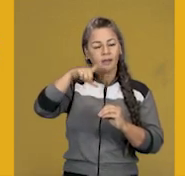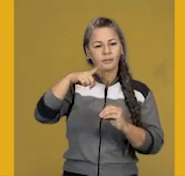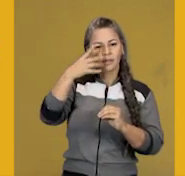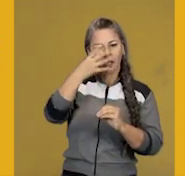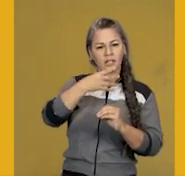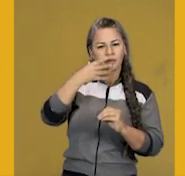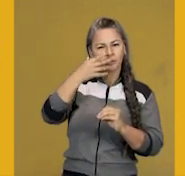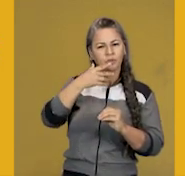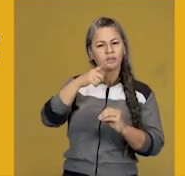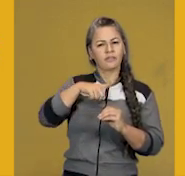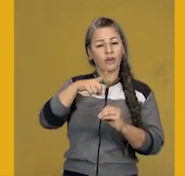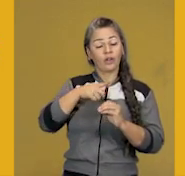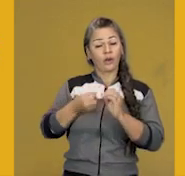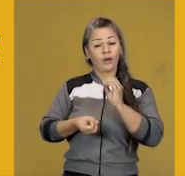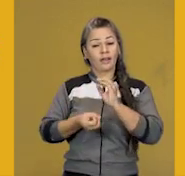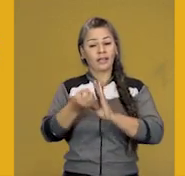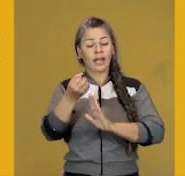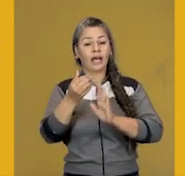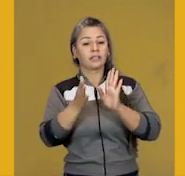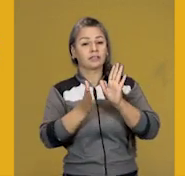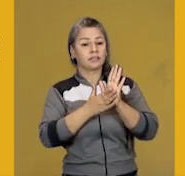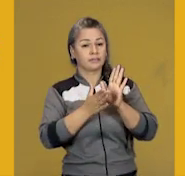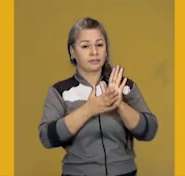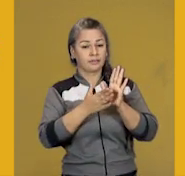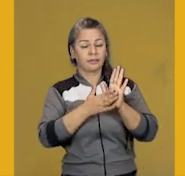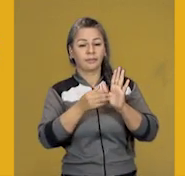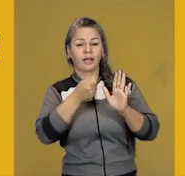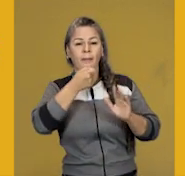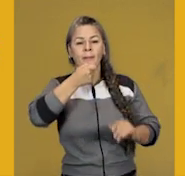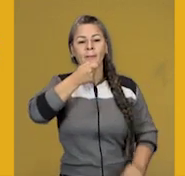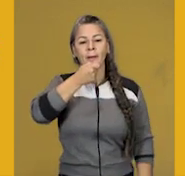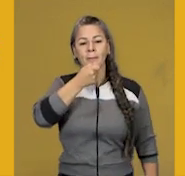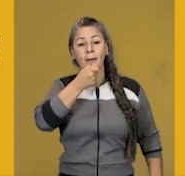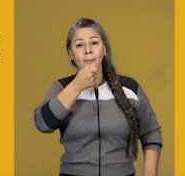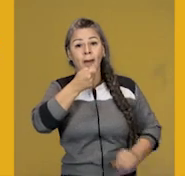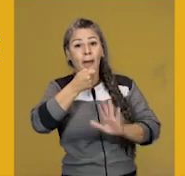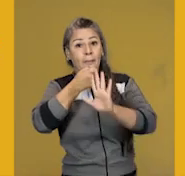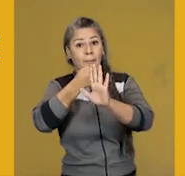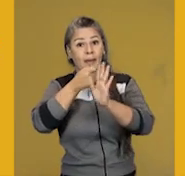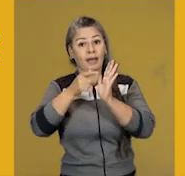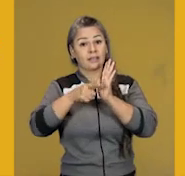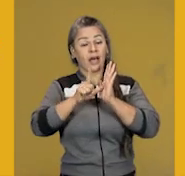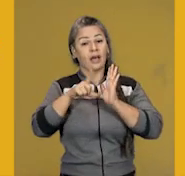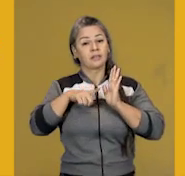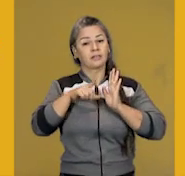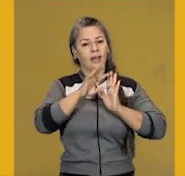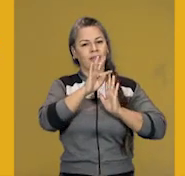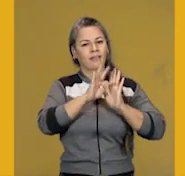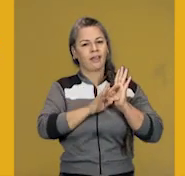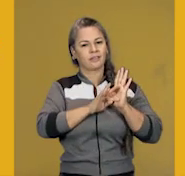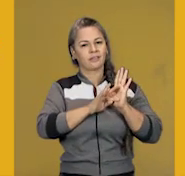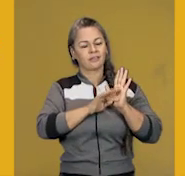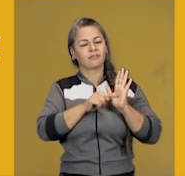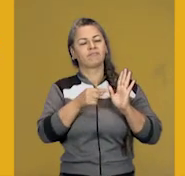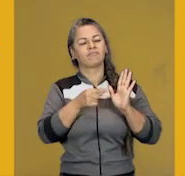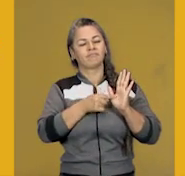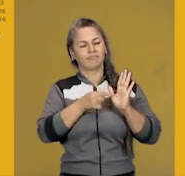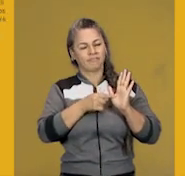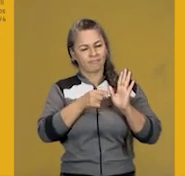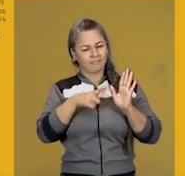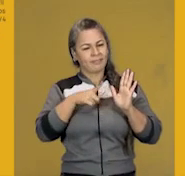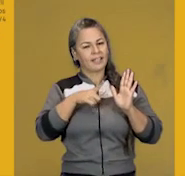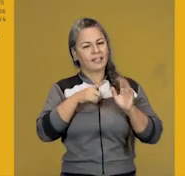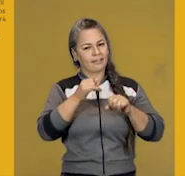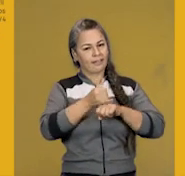cantadas, mas existe uma letra, tá? E nessa letra nós vamos ver esses recursos aí, né, que nós